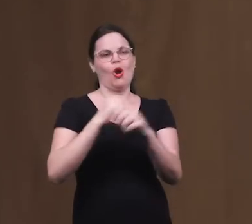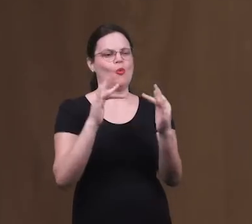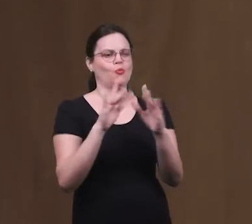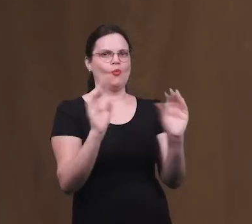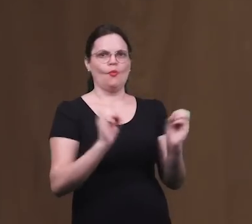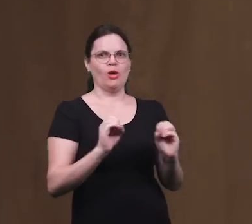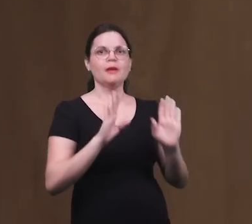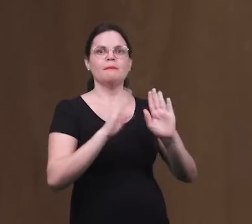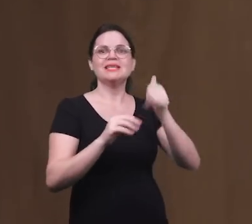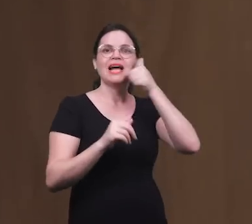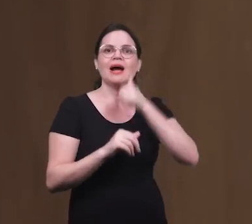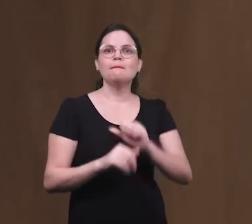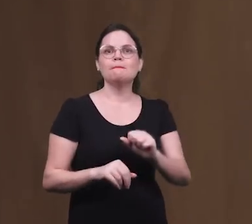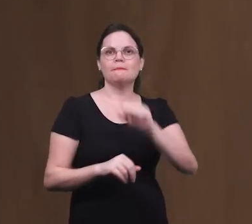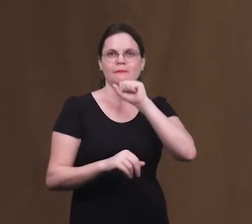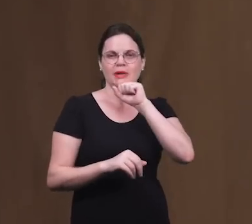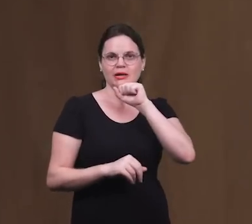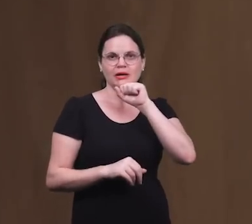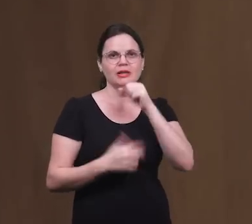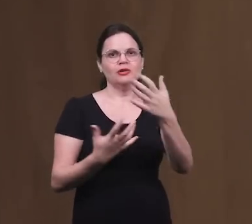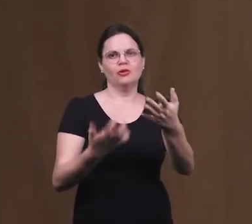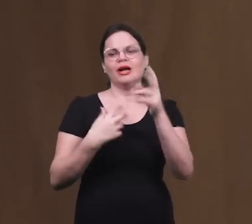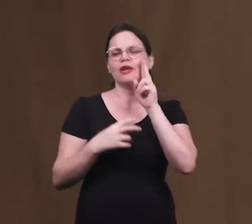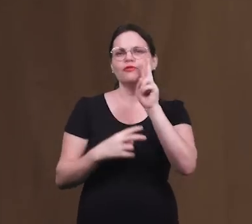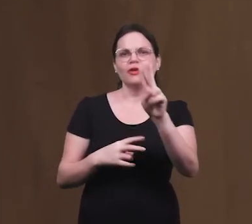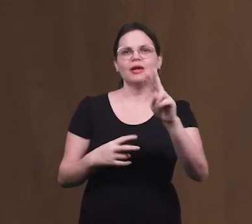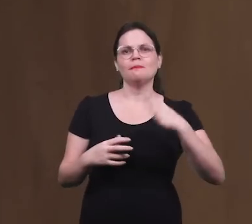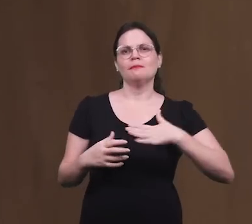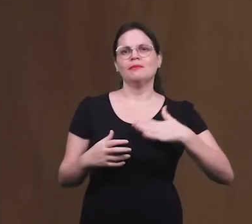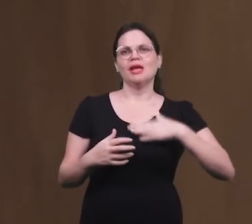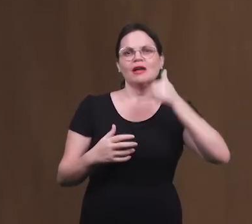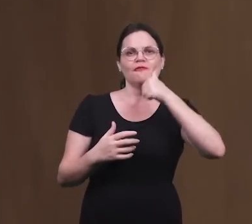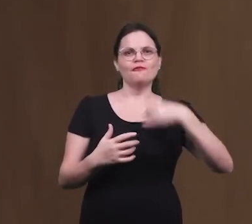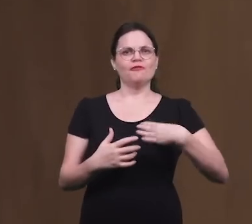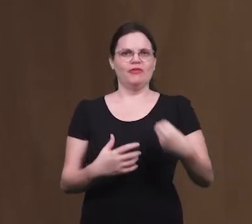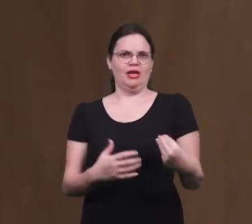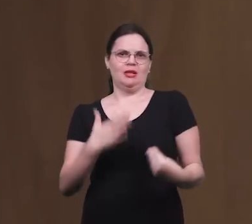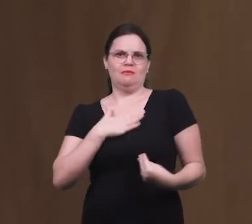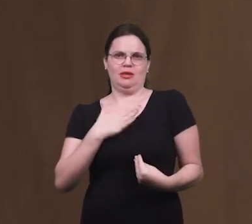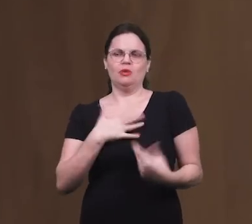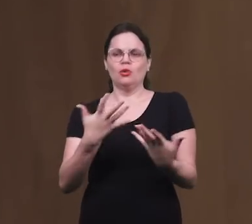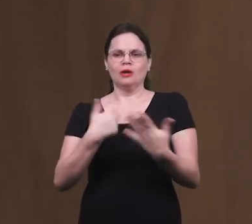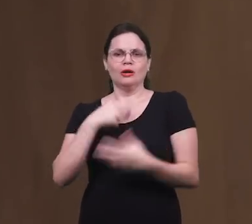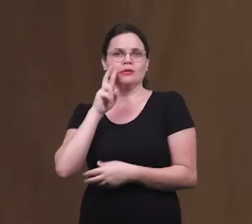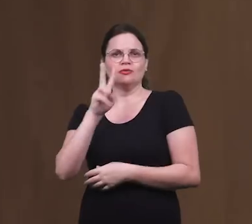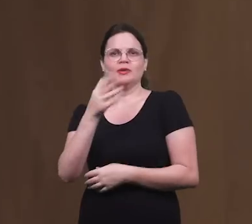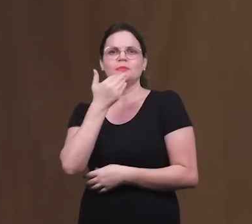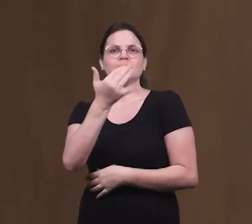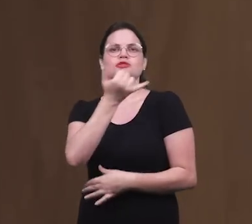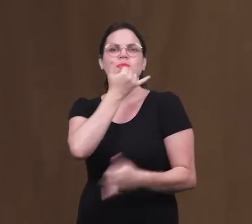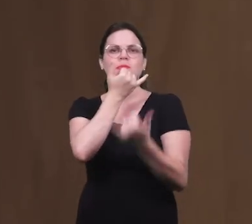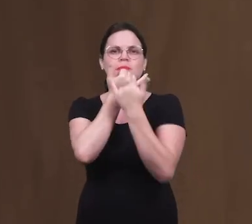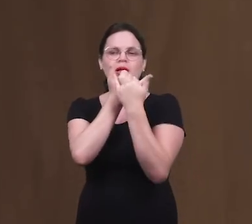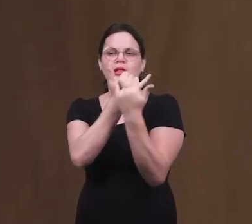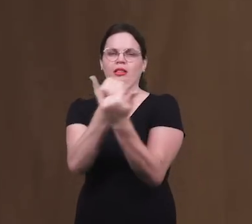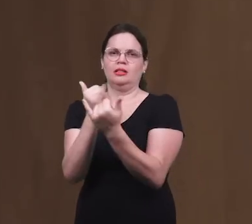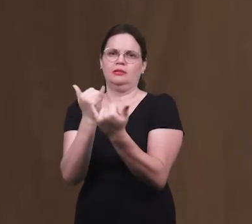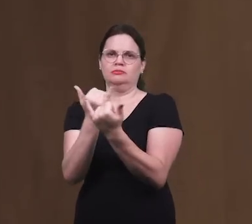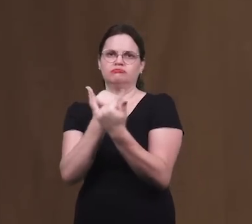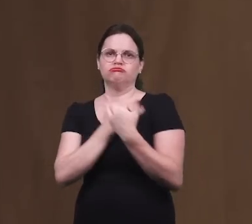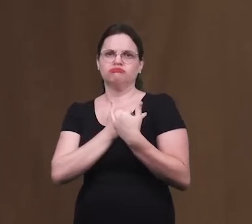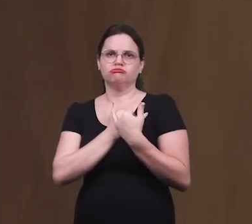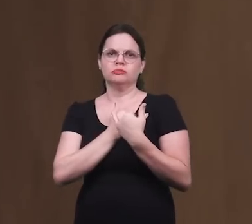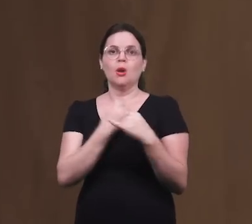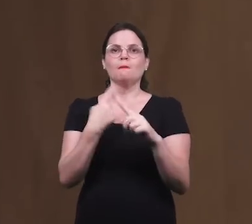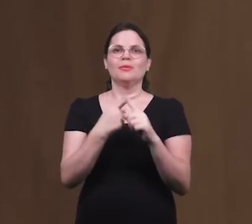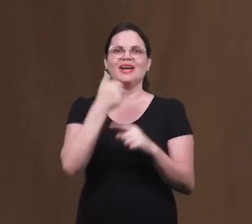fez questão, eu quero ver tinham as filhas principalmente, ela fala, eu quero ver minhas filhas, meus filhos, eu quero pedir perdão a elas, porque